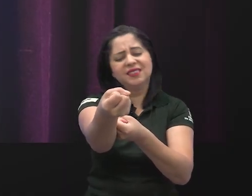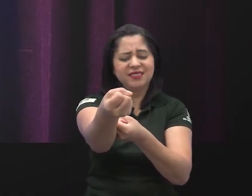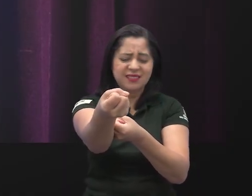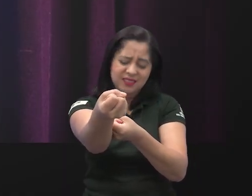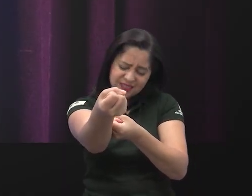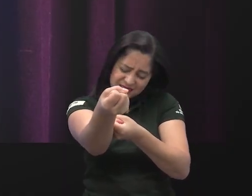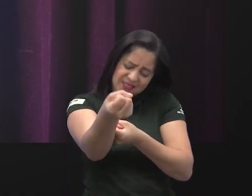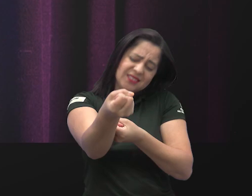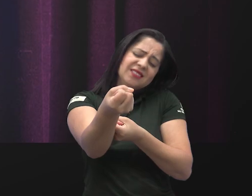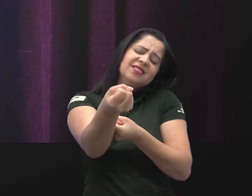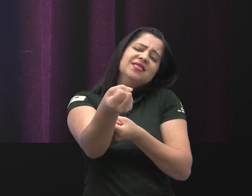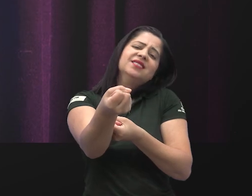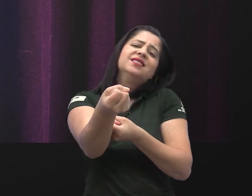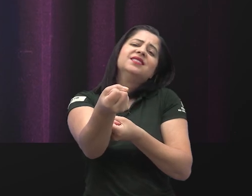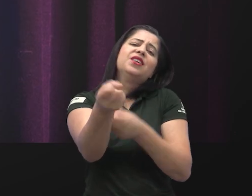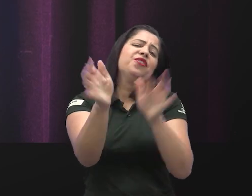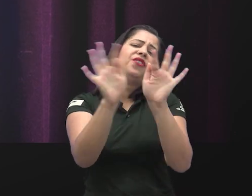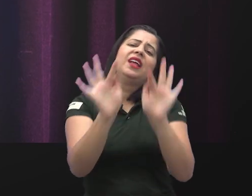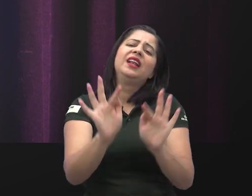"Ah, adaga feliz.